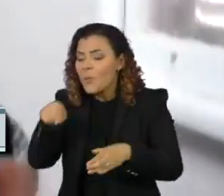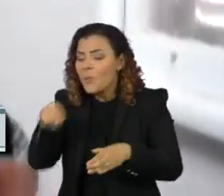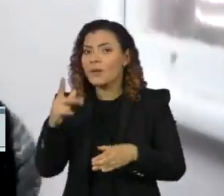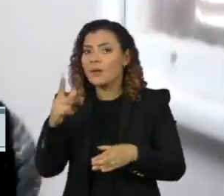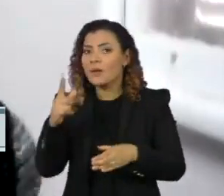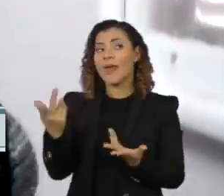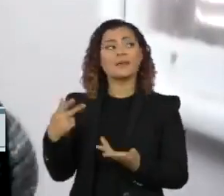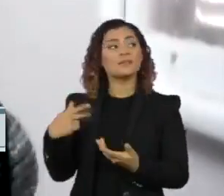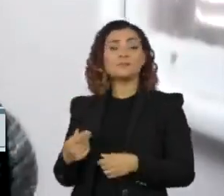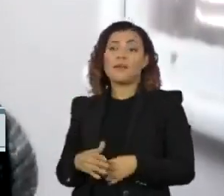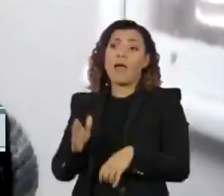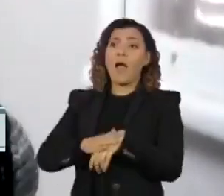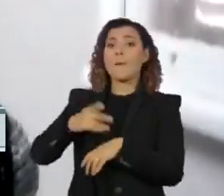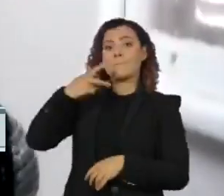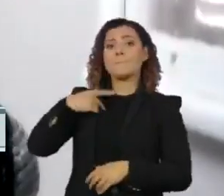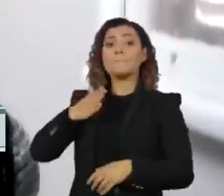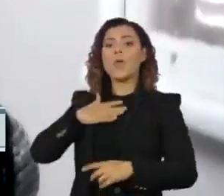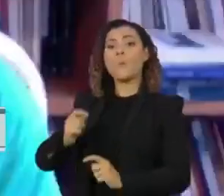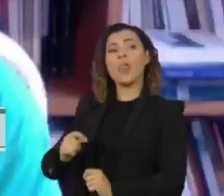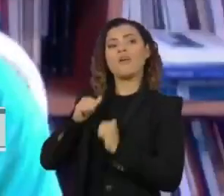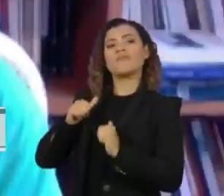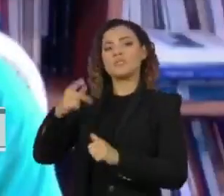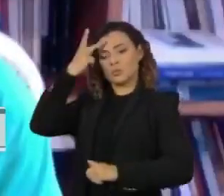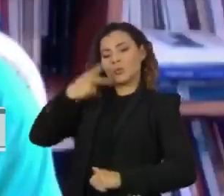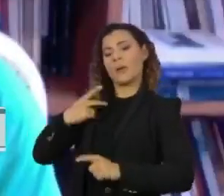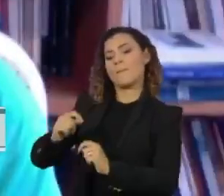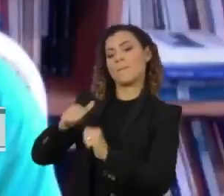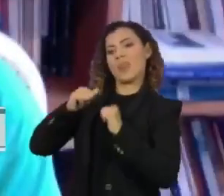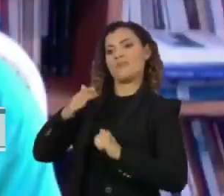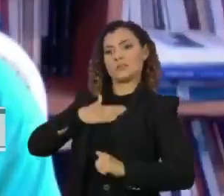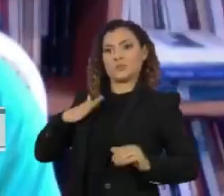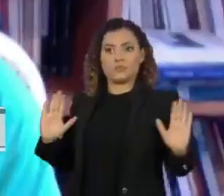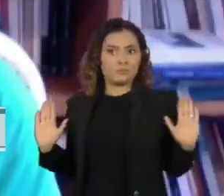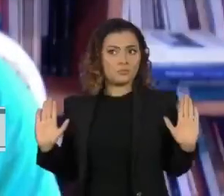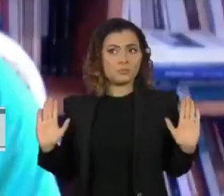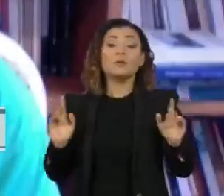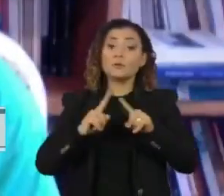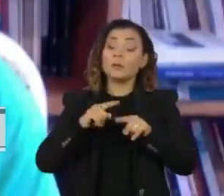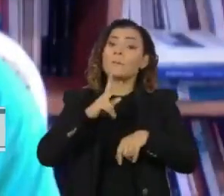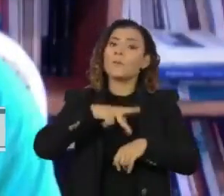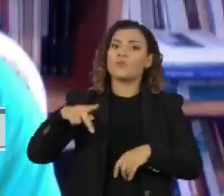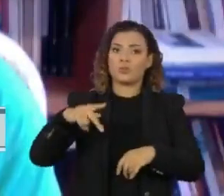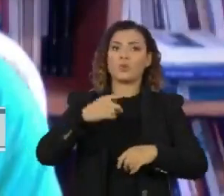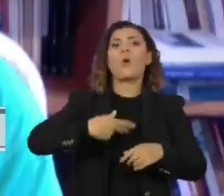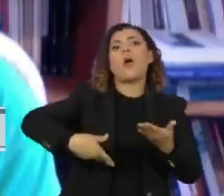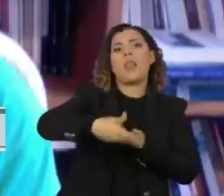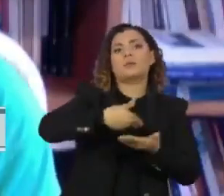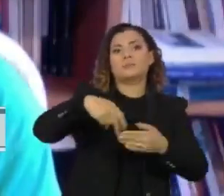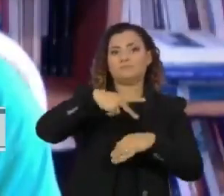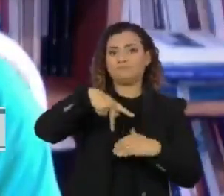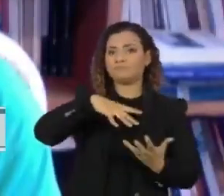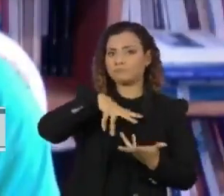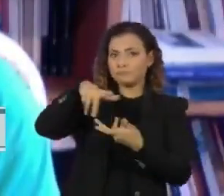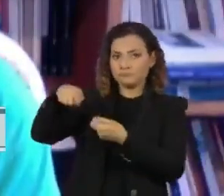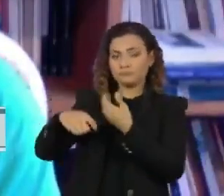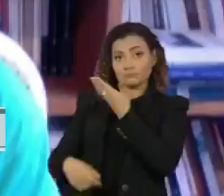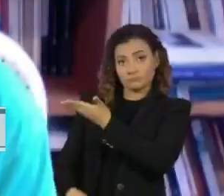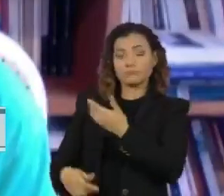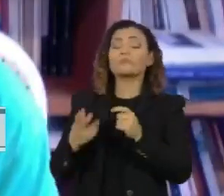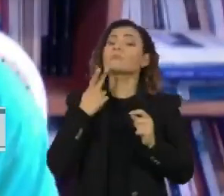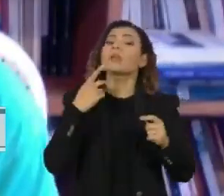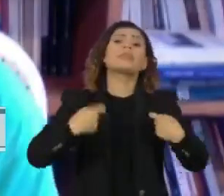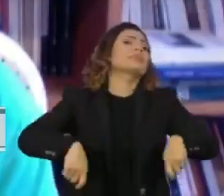às conveniências de cada discurso. Este professor de Relações Internacionais acredita que o tom moderado do grupo tem a ver com